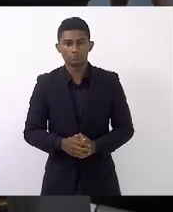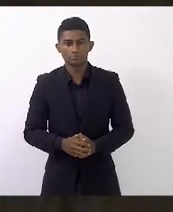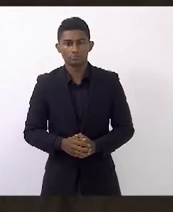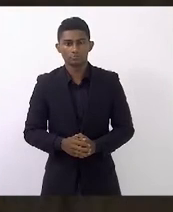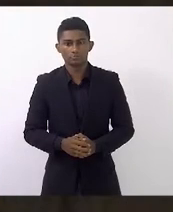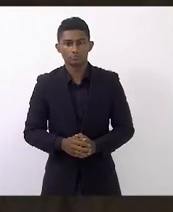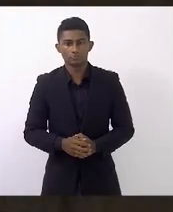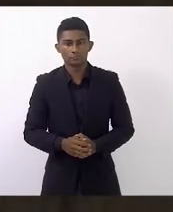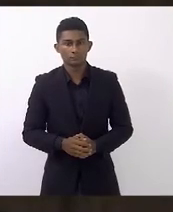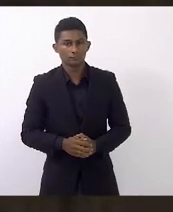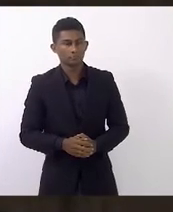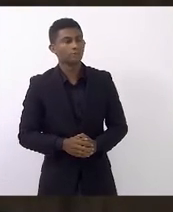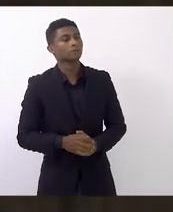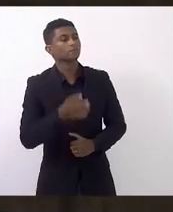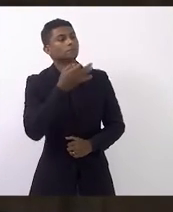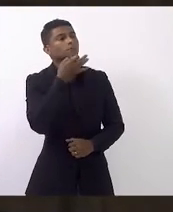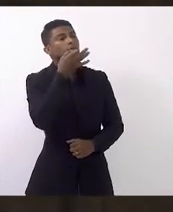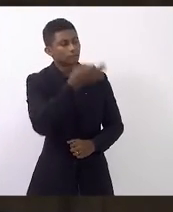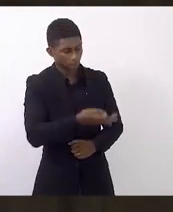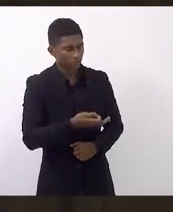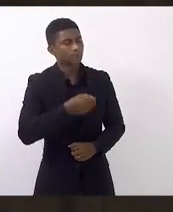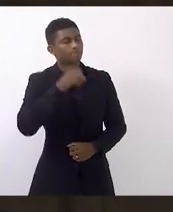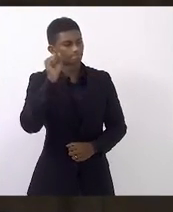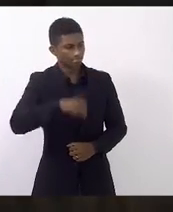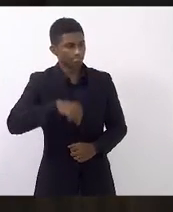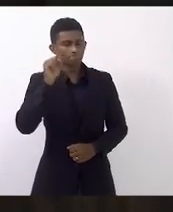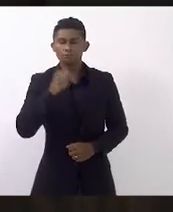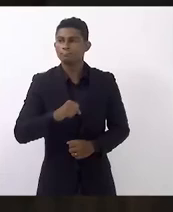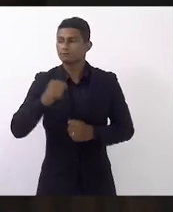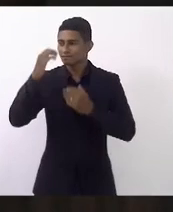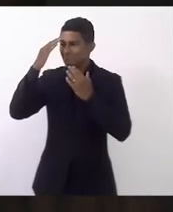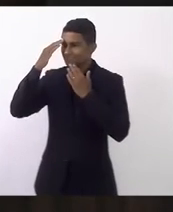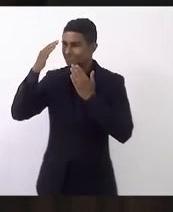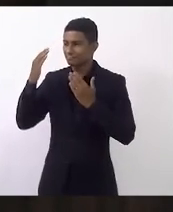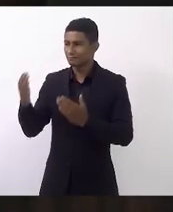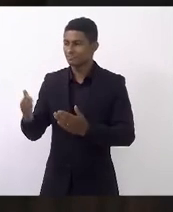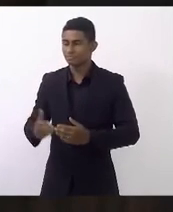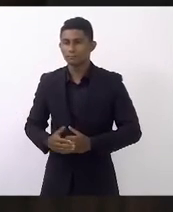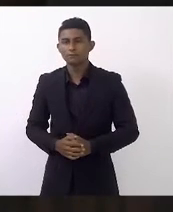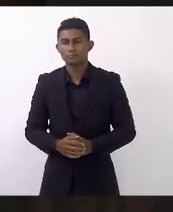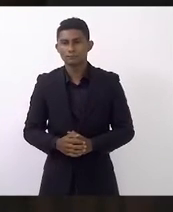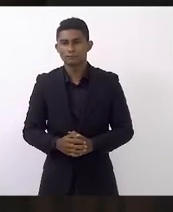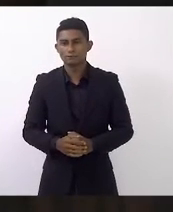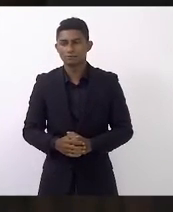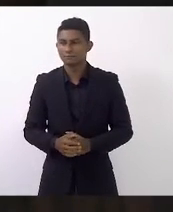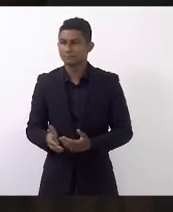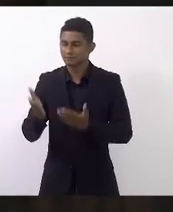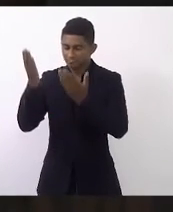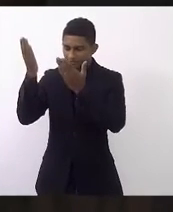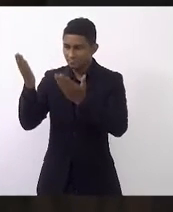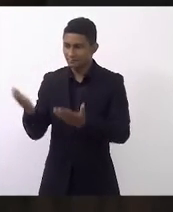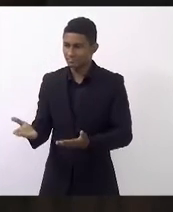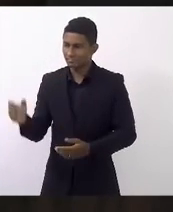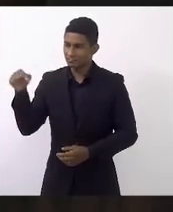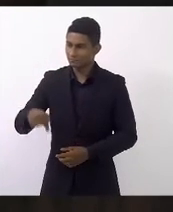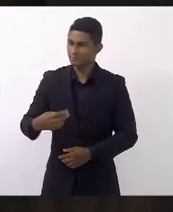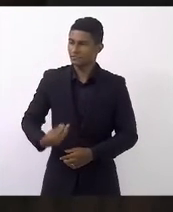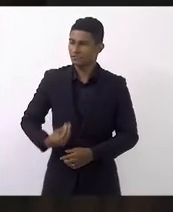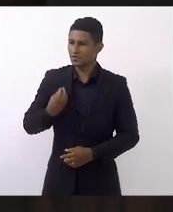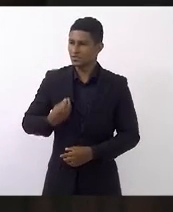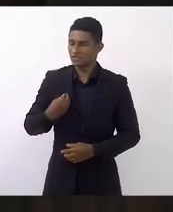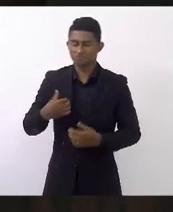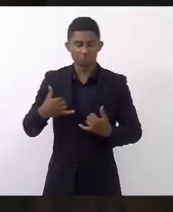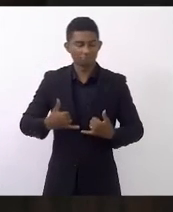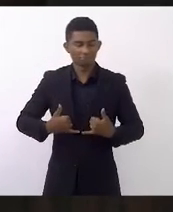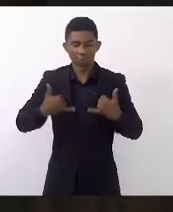O parecer favorável, presidente. Obrigado, deputado Leomar Coelho. Ter Vossa Excelência aqui é sempre uma honra. Pela